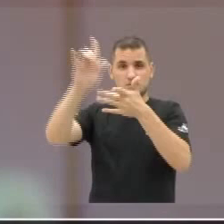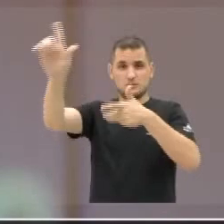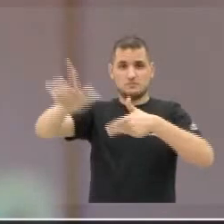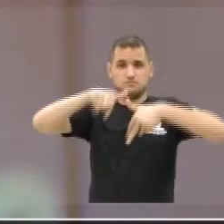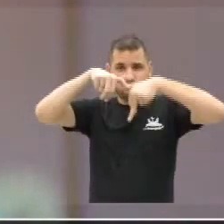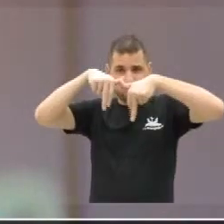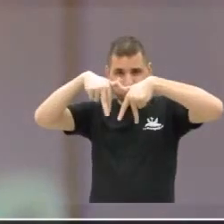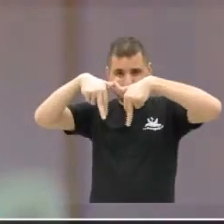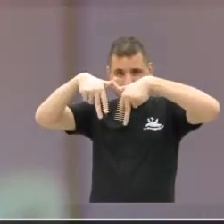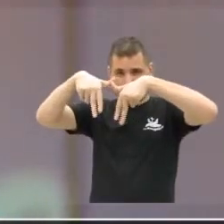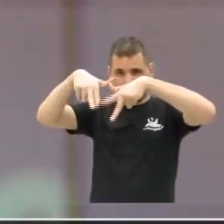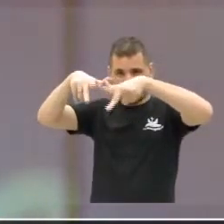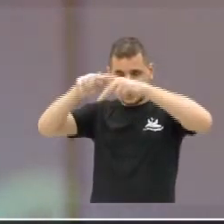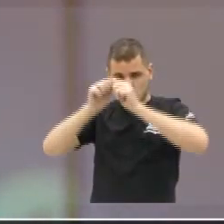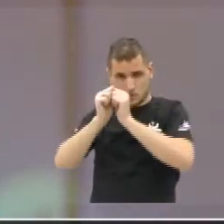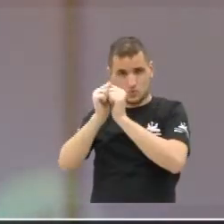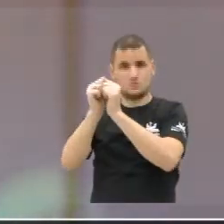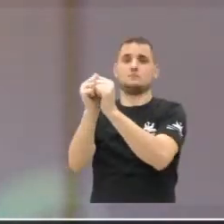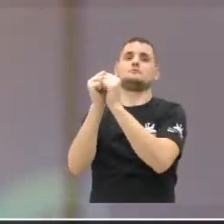Senhor. Obrigado, Jesus. Oh,